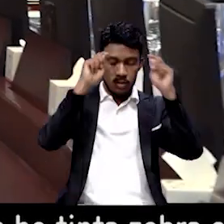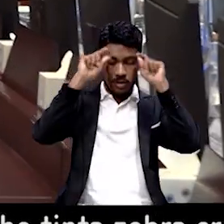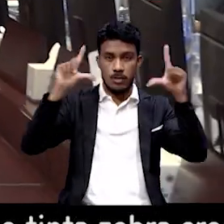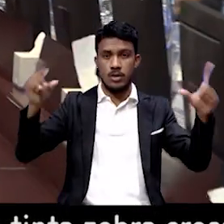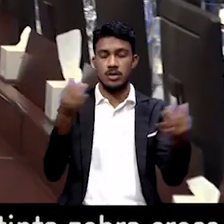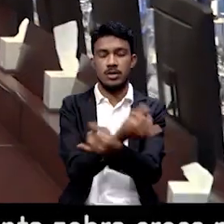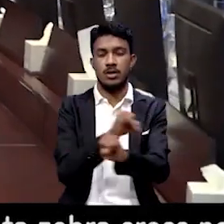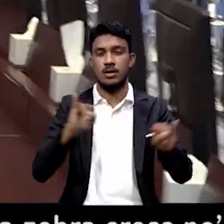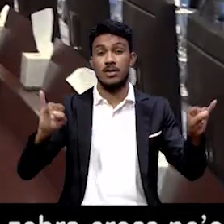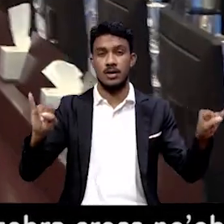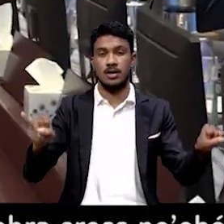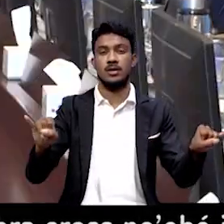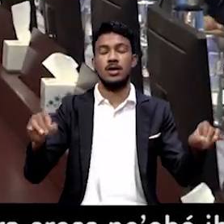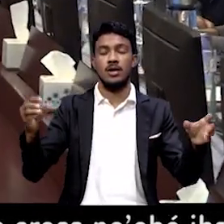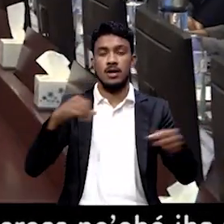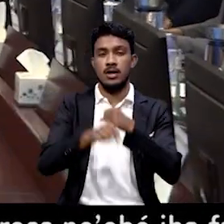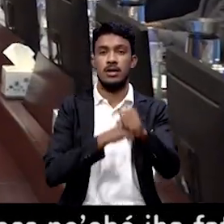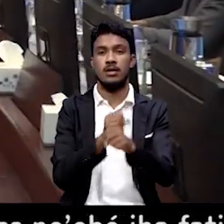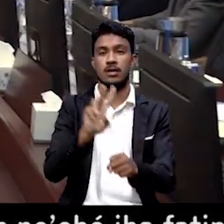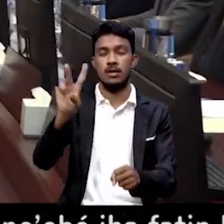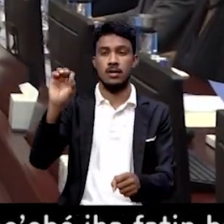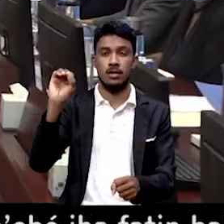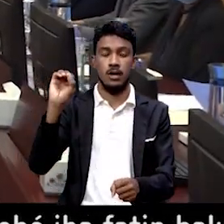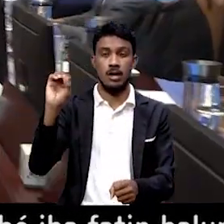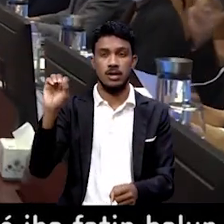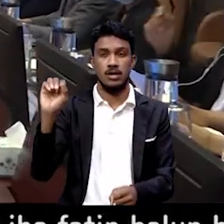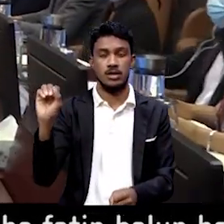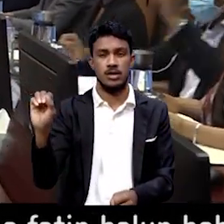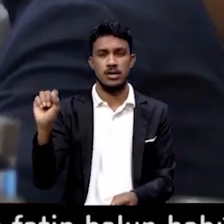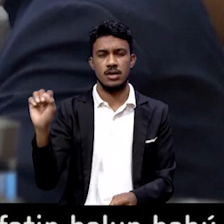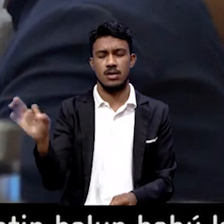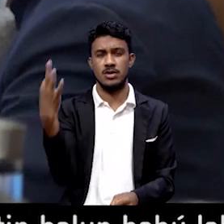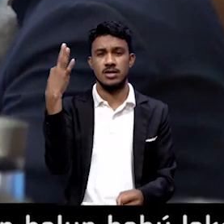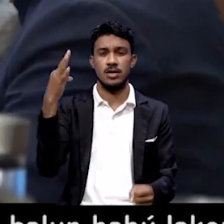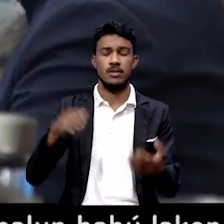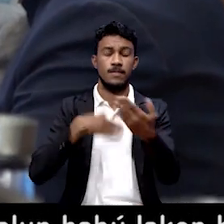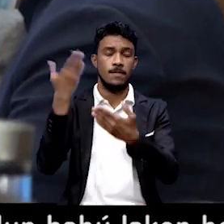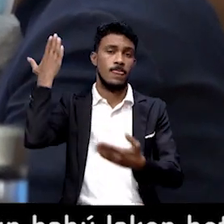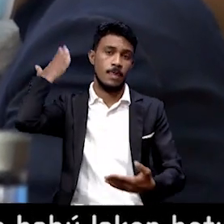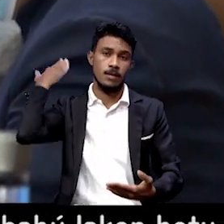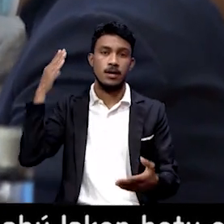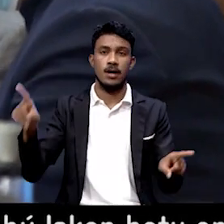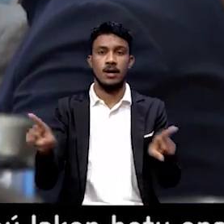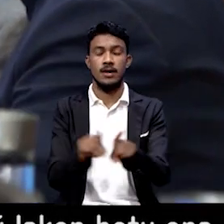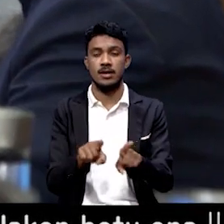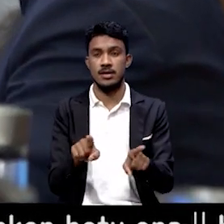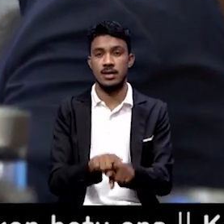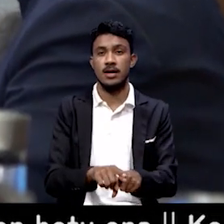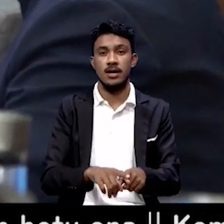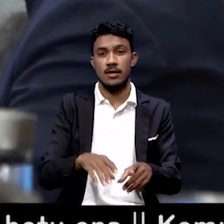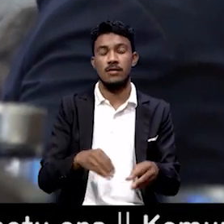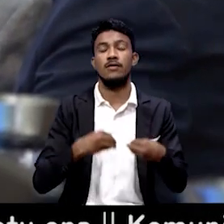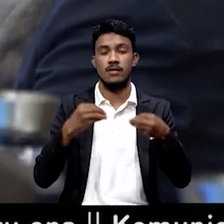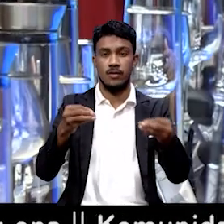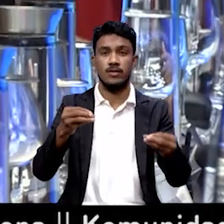na independência e atina sanu resin sia liuba. Orçamento para cada programa, hanesa instrumento Ida,